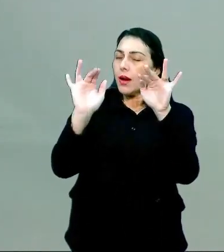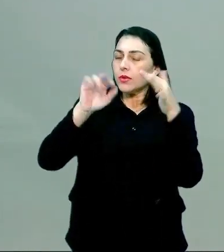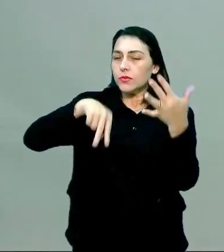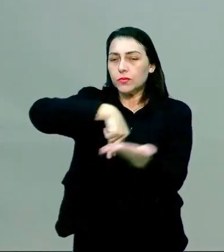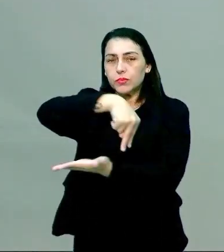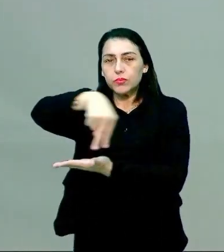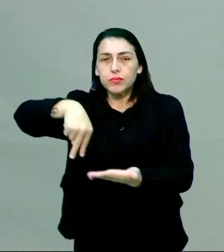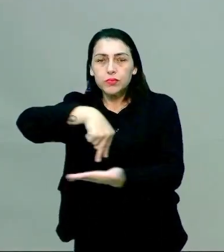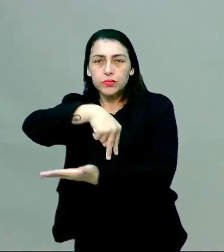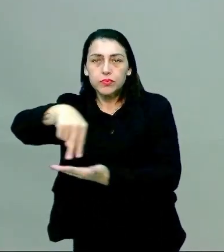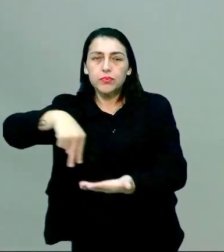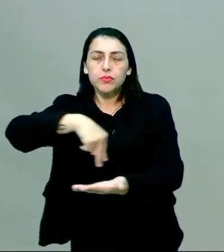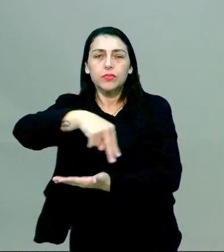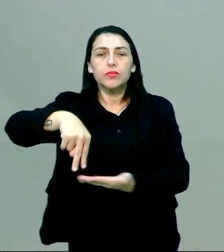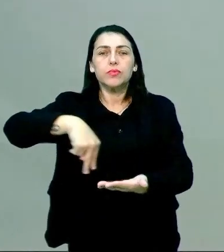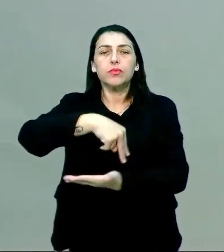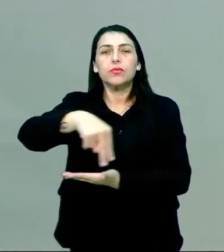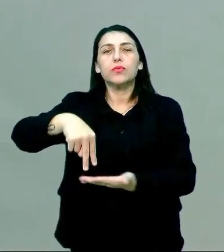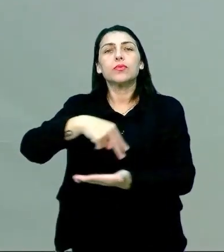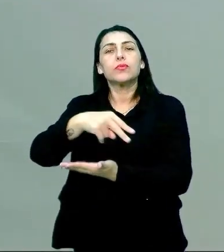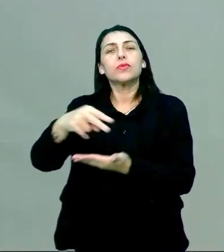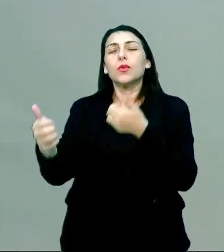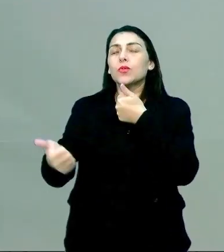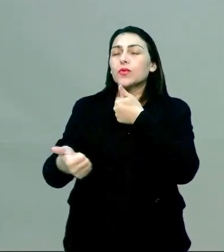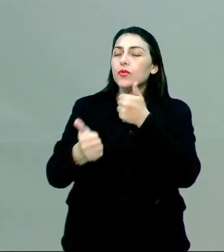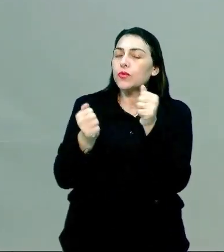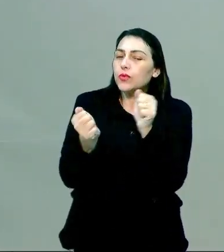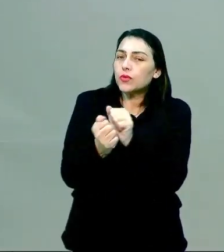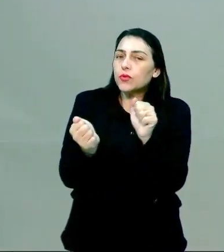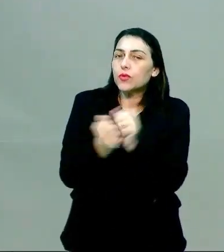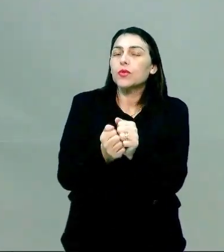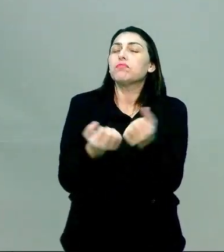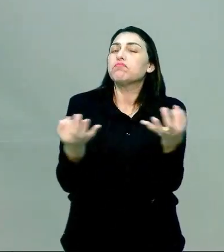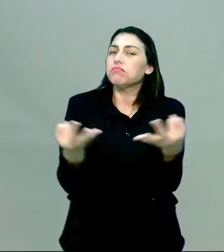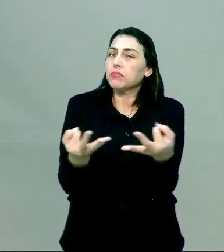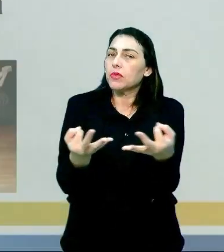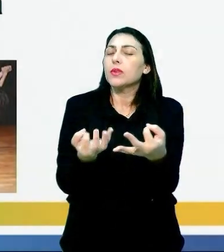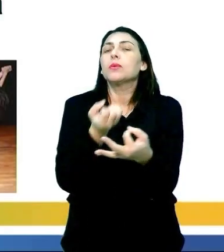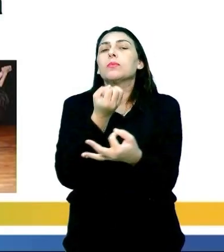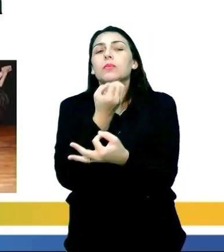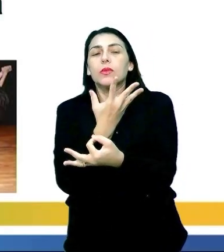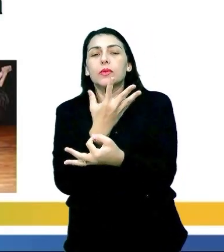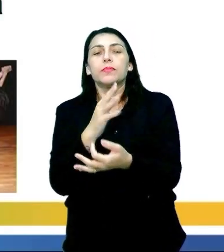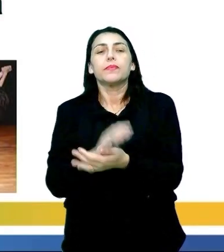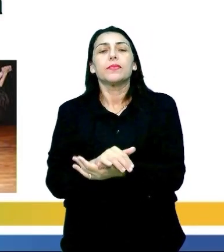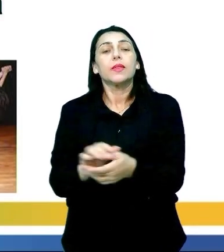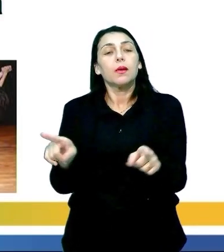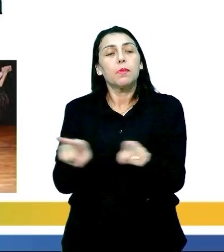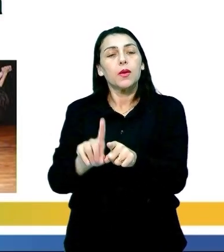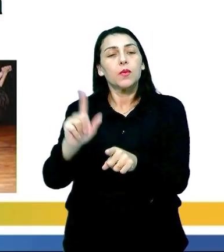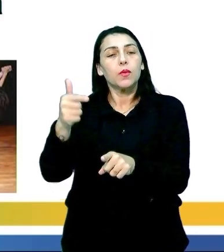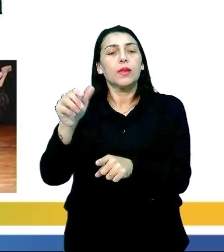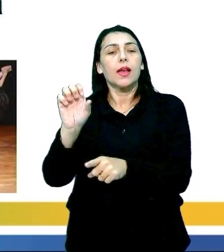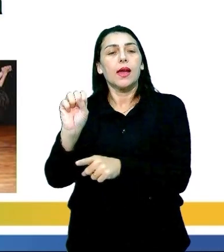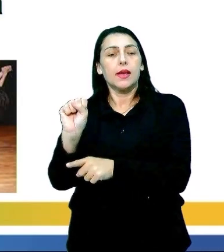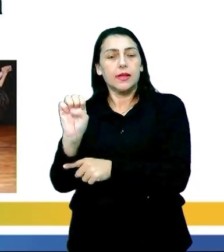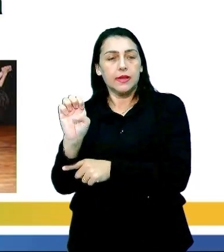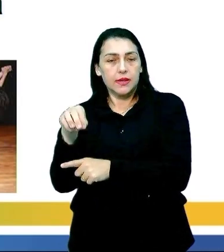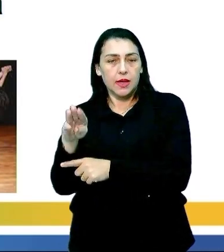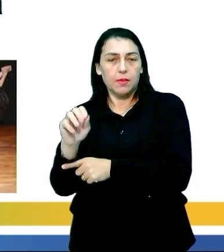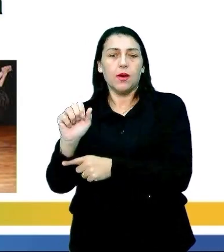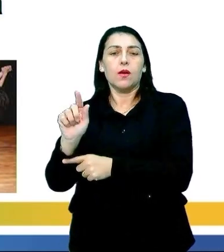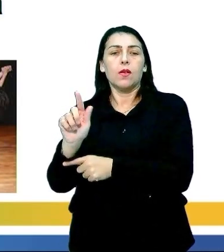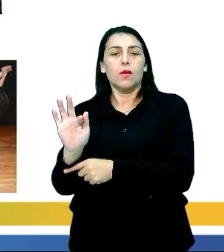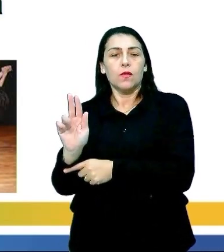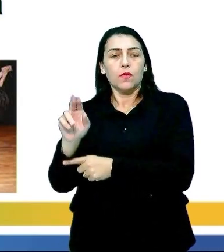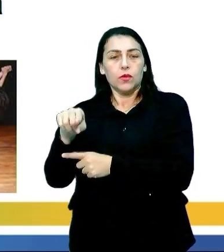lambada sertaneja com o Kizomba, top, eu acho interessante. Também tem outros exemplos, que é o Semba,